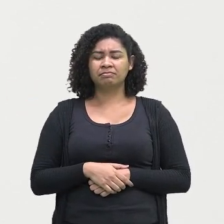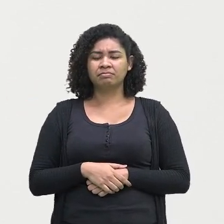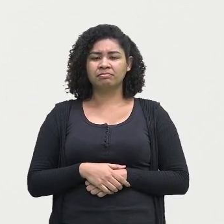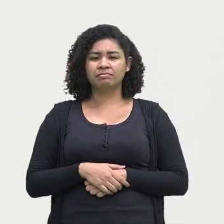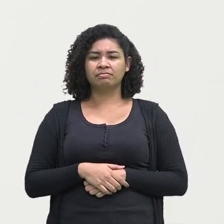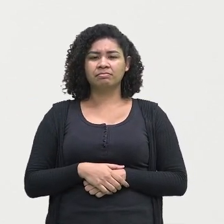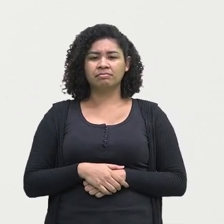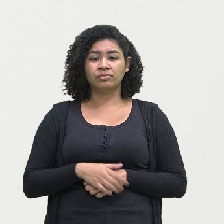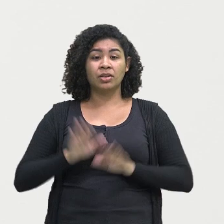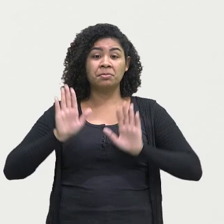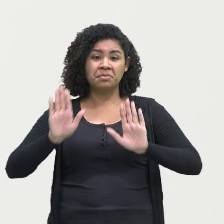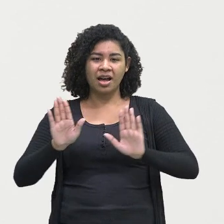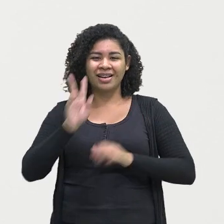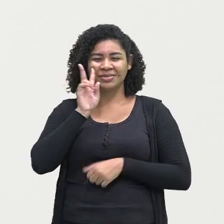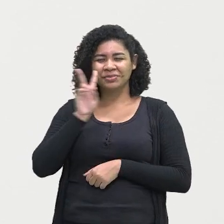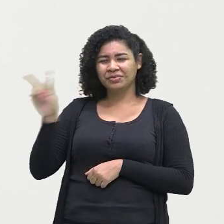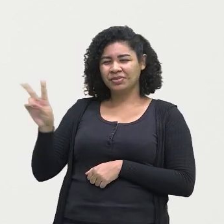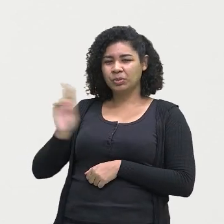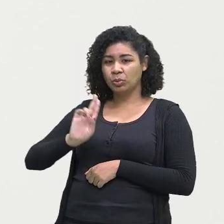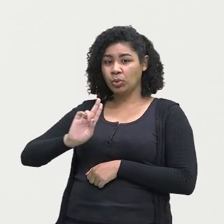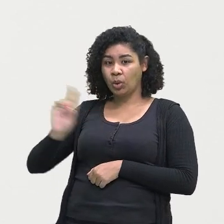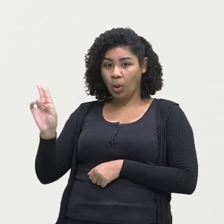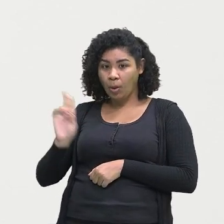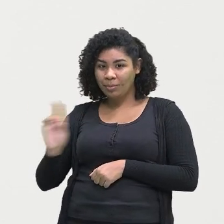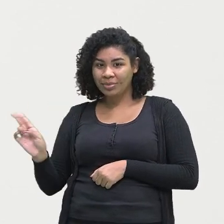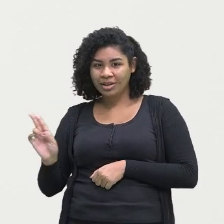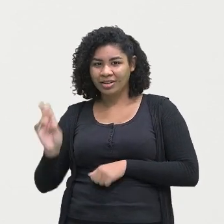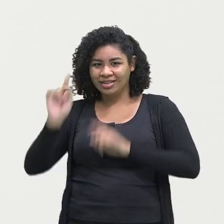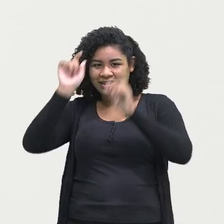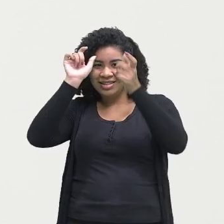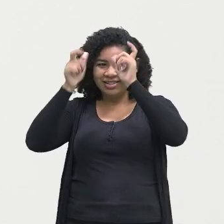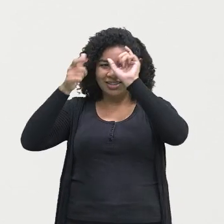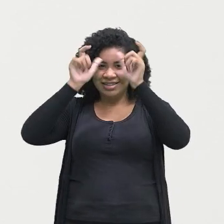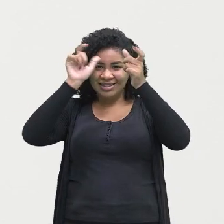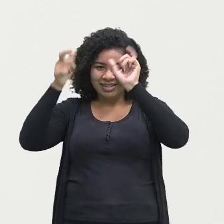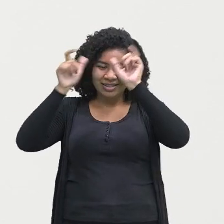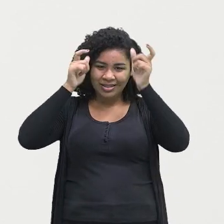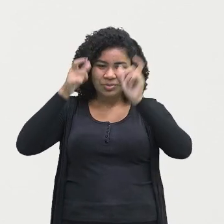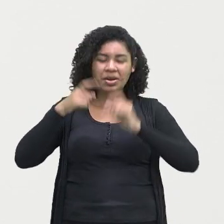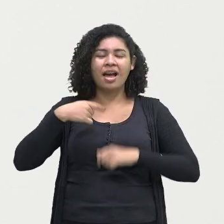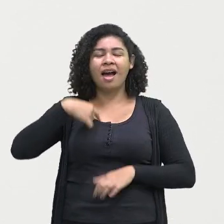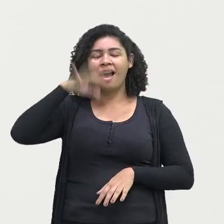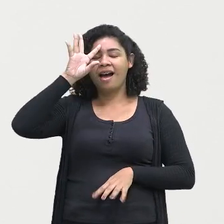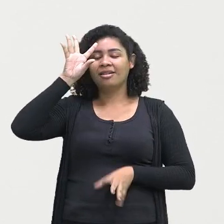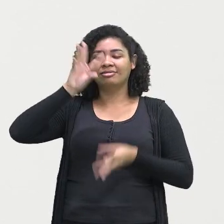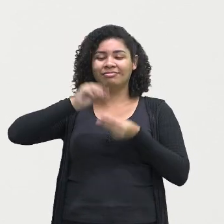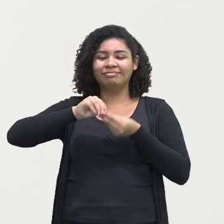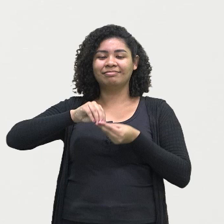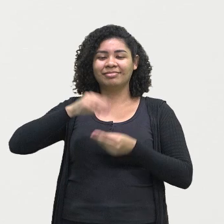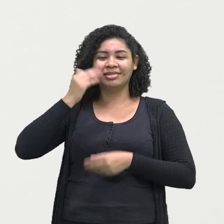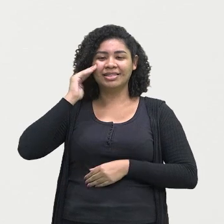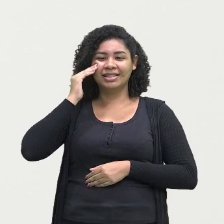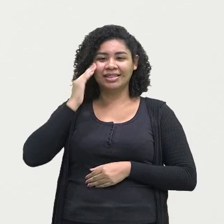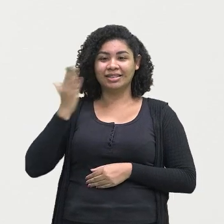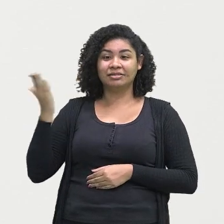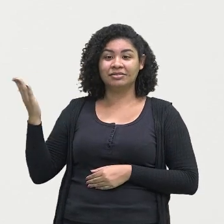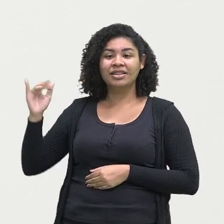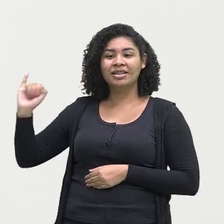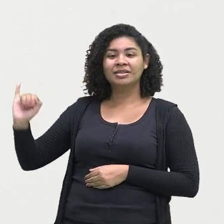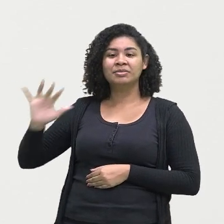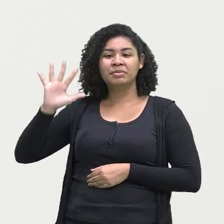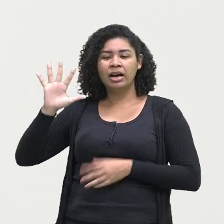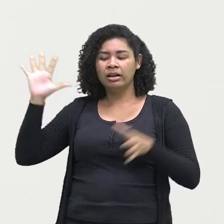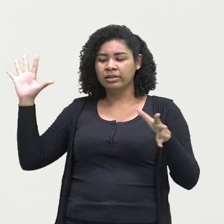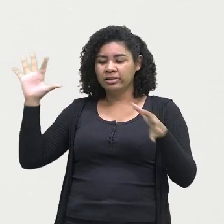só pelo nome da síndrome vocês já podem saber do que se trata. E também pela imagem, ó. Tudo